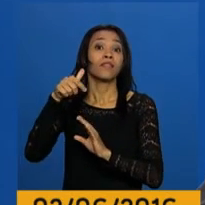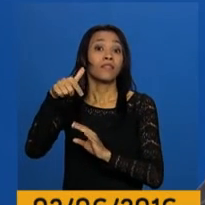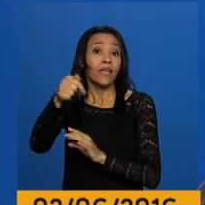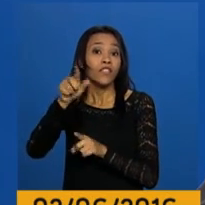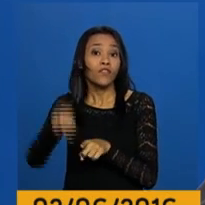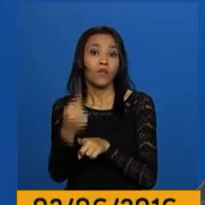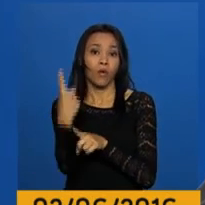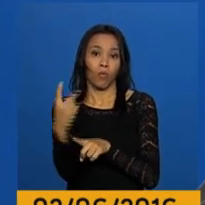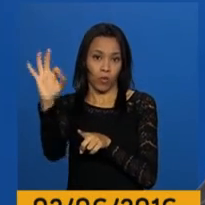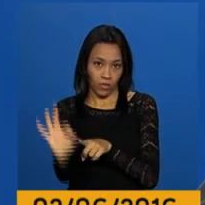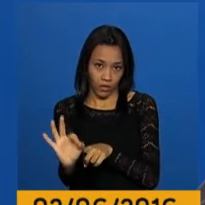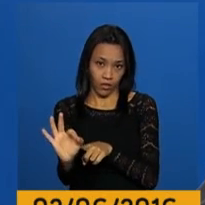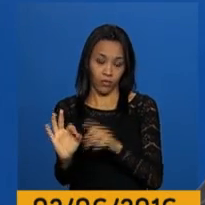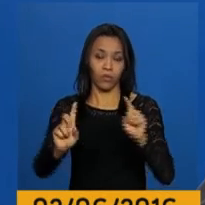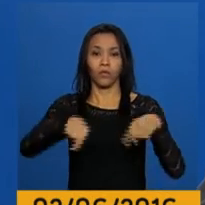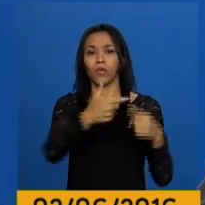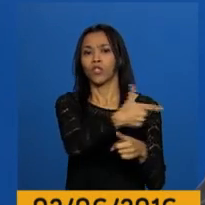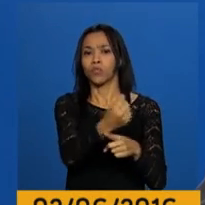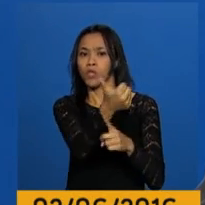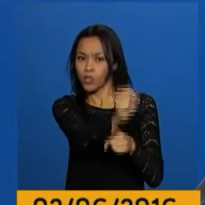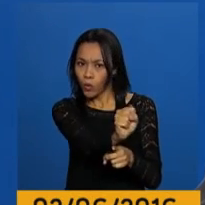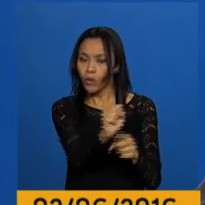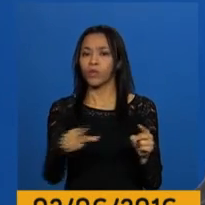7,1%, e em 2018,